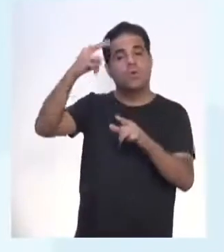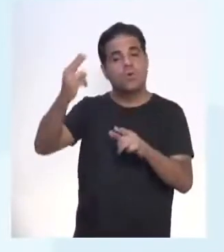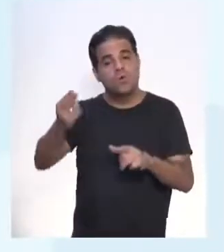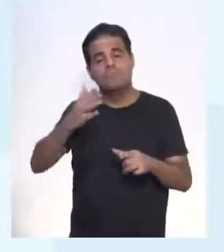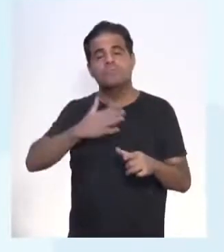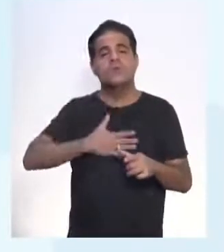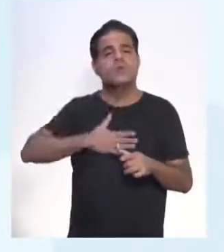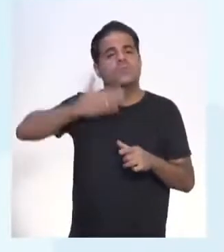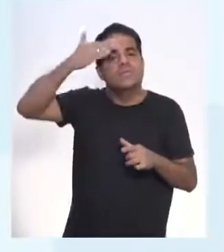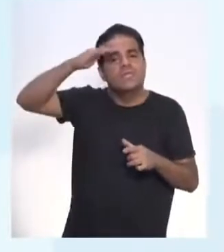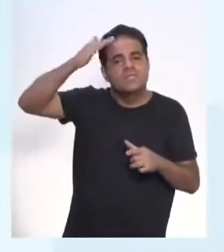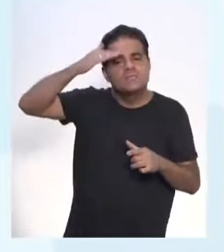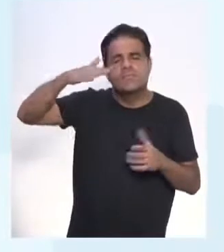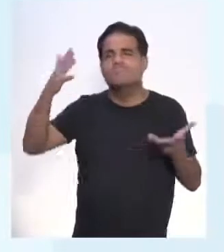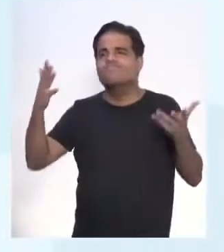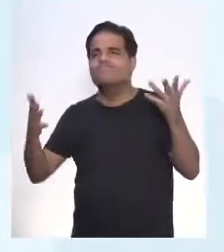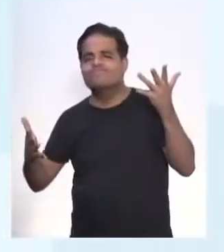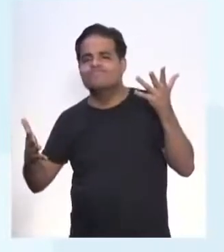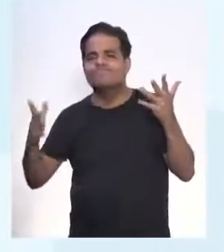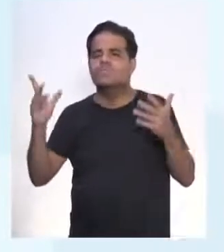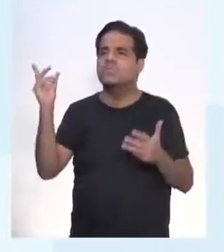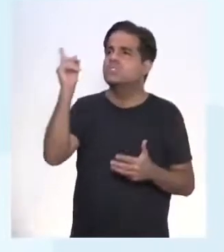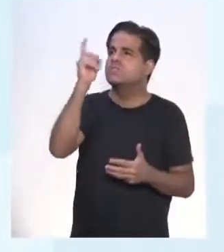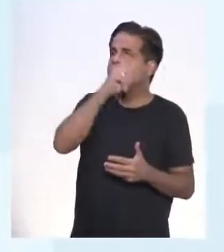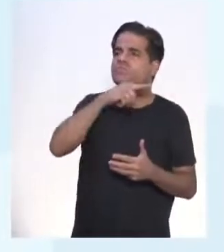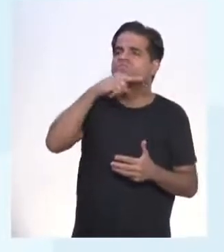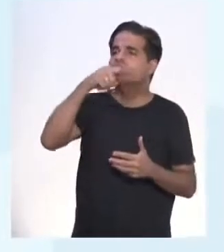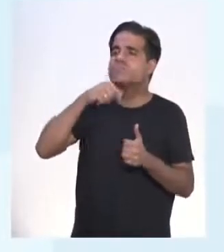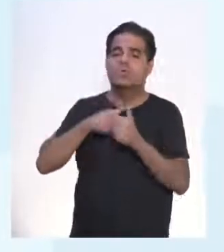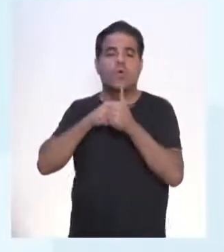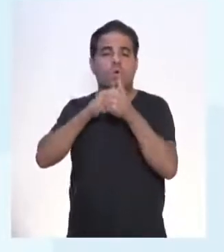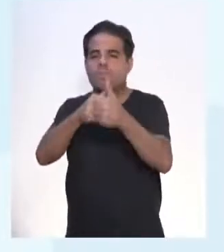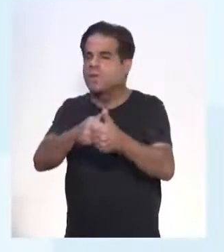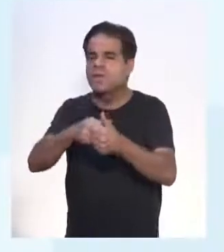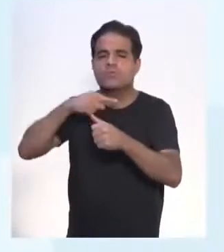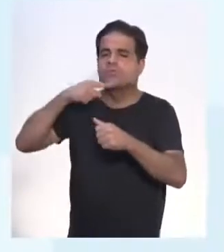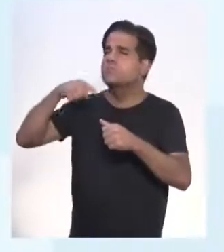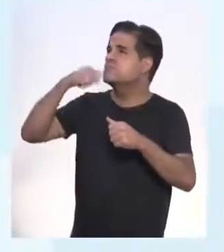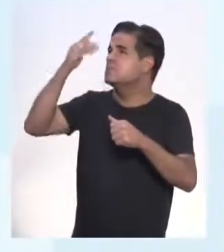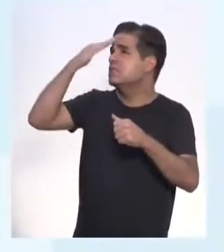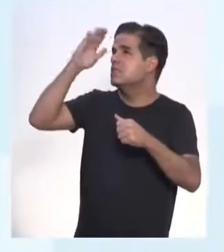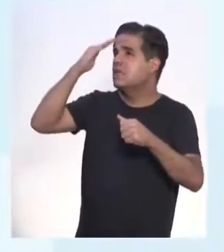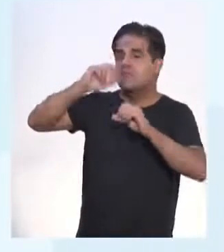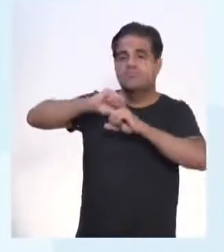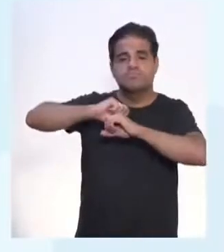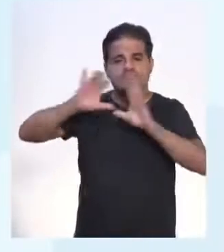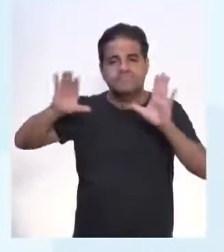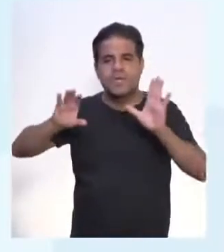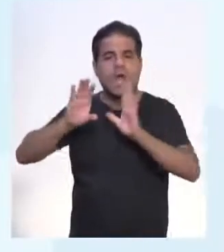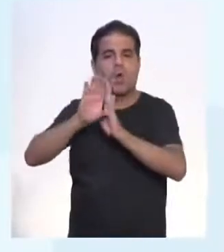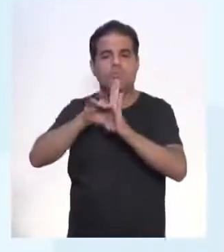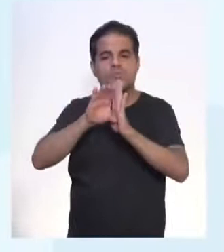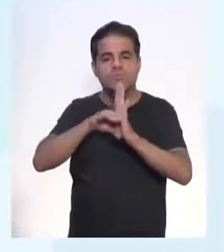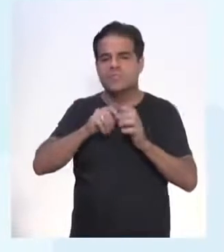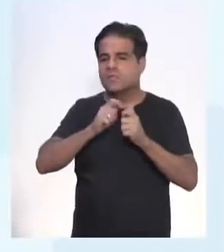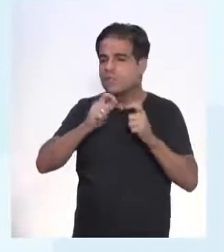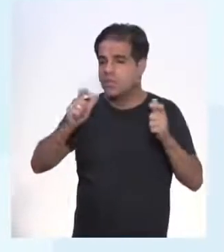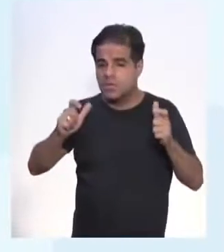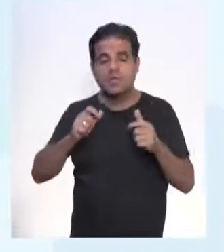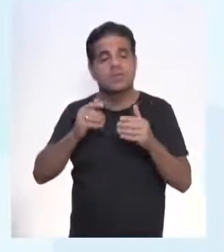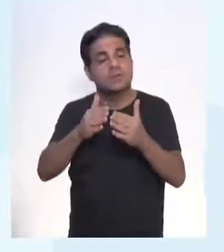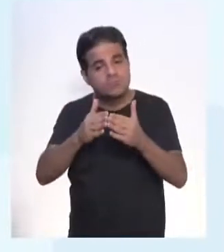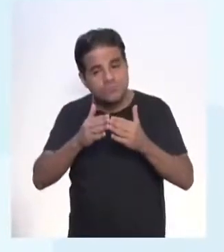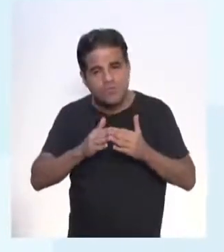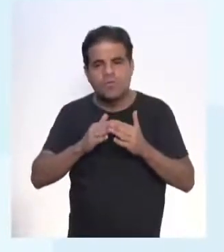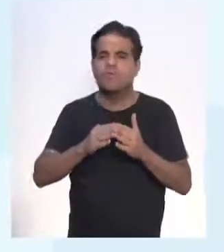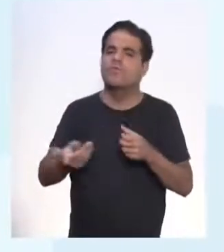meu entendimento foi dificultado porque eu senti que não consegui compreender a maioria dos conceitos. É legal se vocês puderem